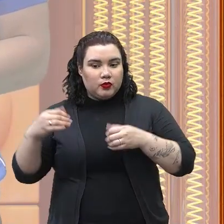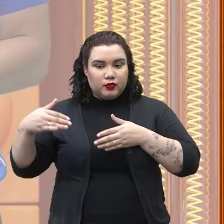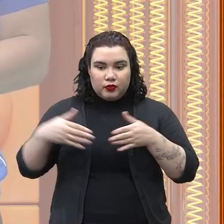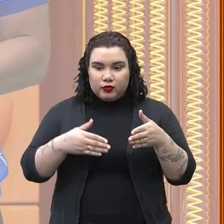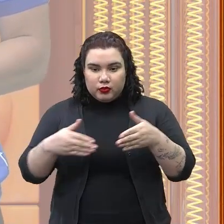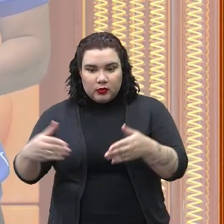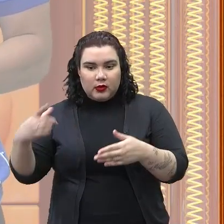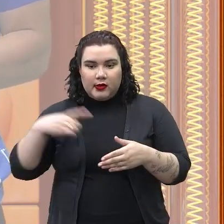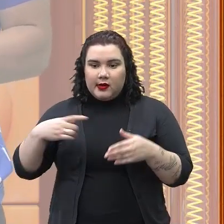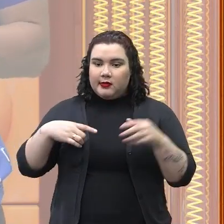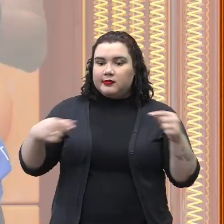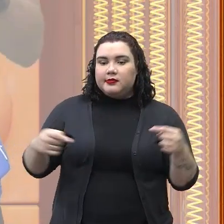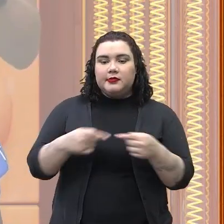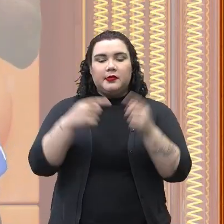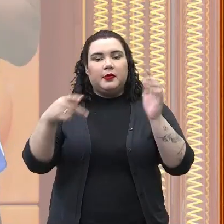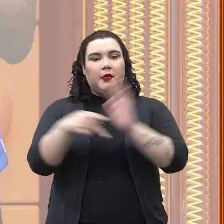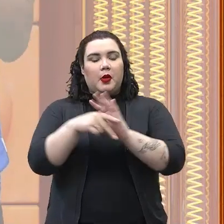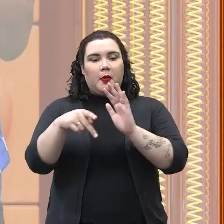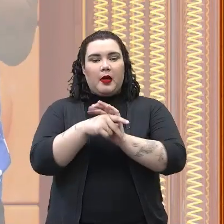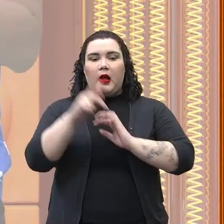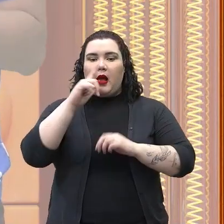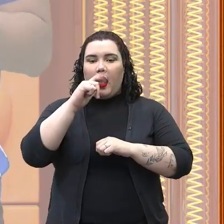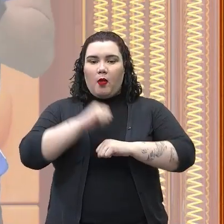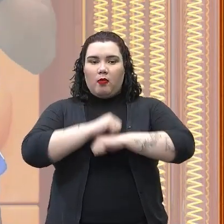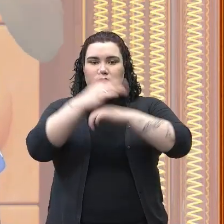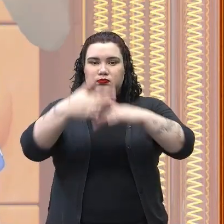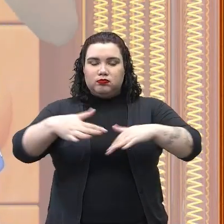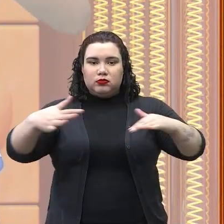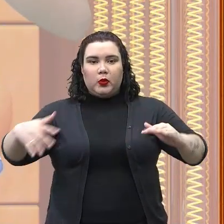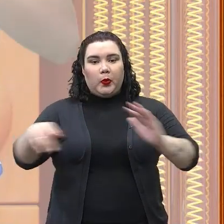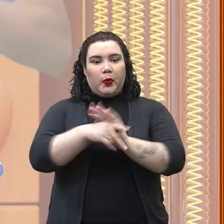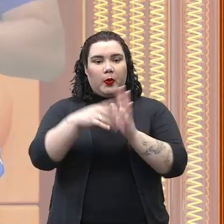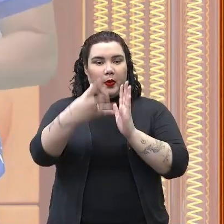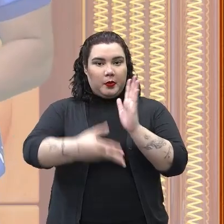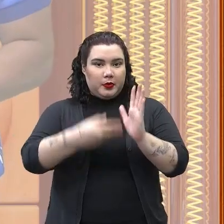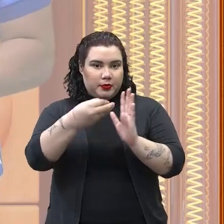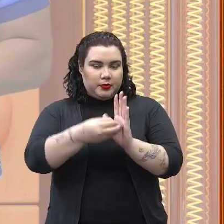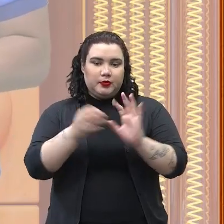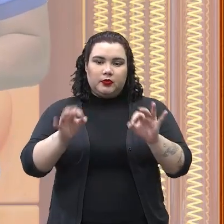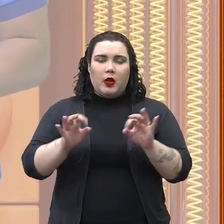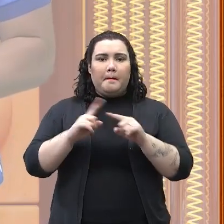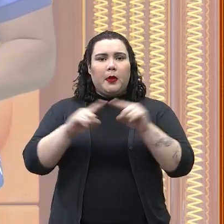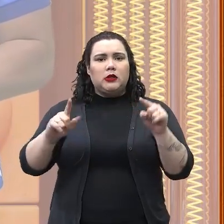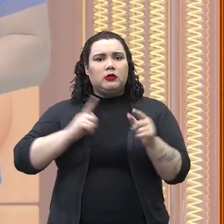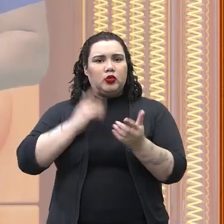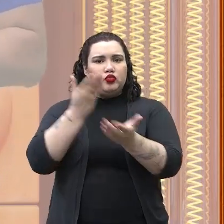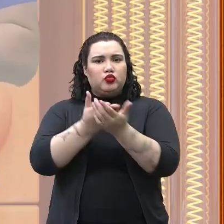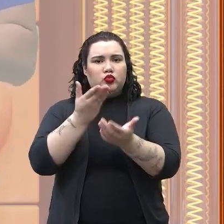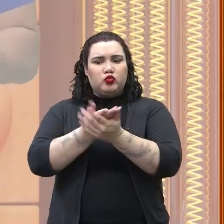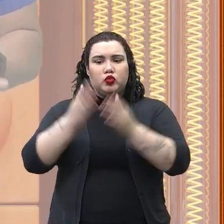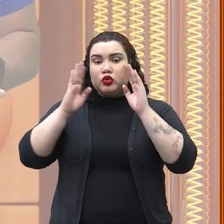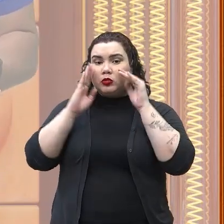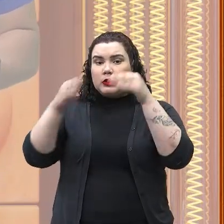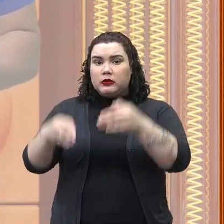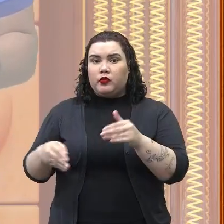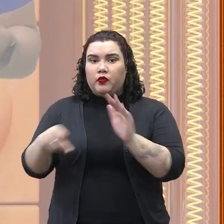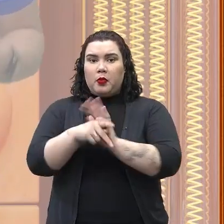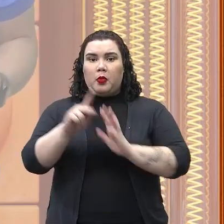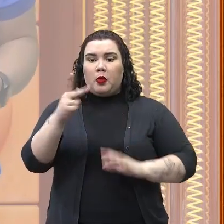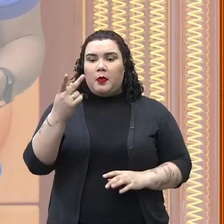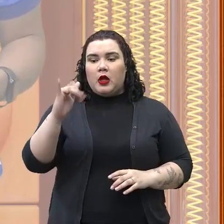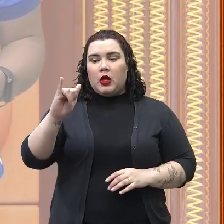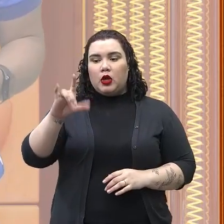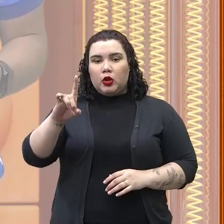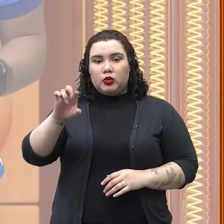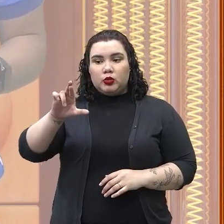de água da bacia amazônica. E aí tem estudos mais específicos sobre a hidrologia de maneira geral, né, que é